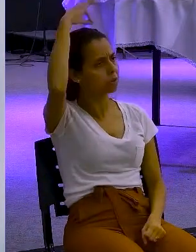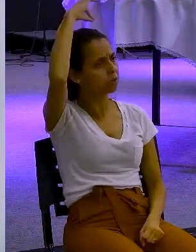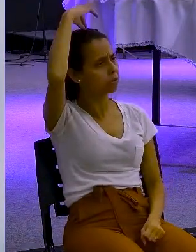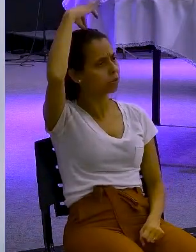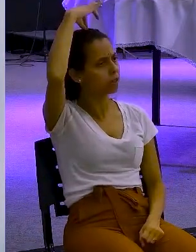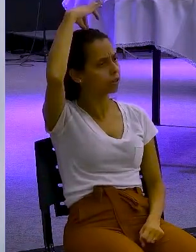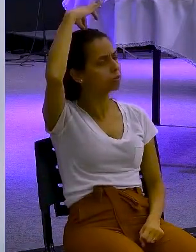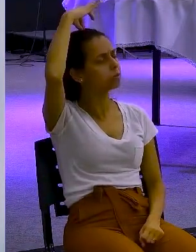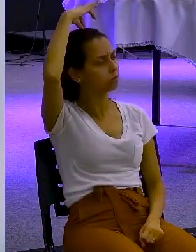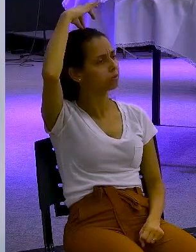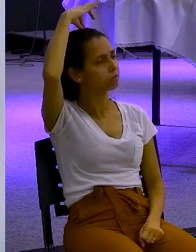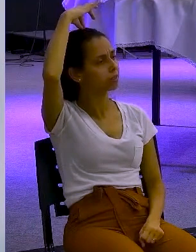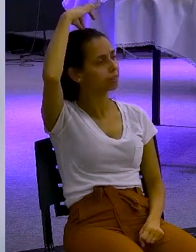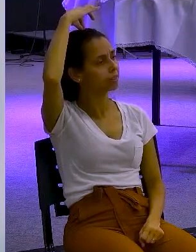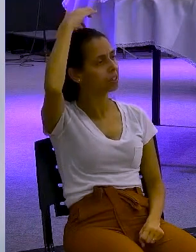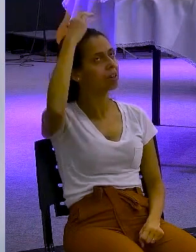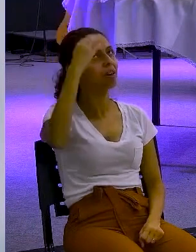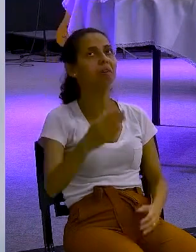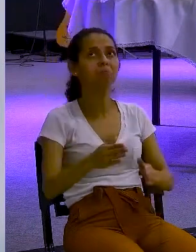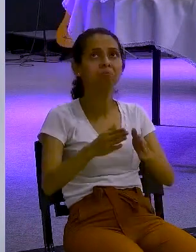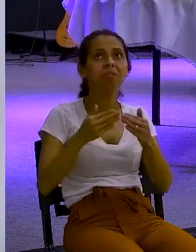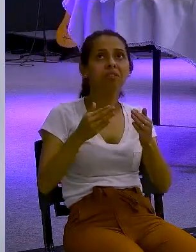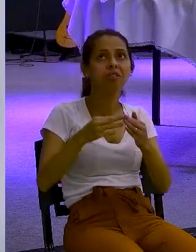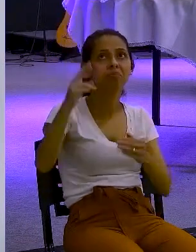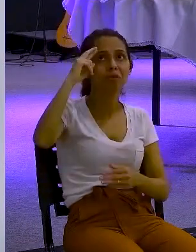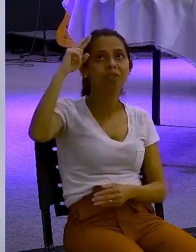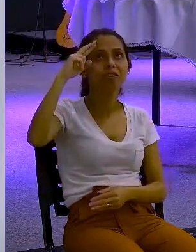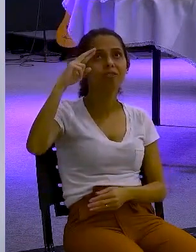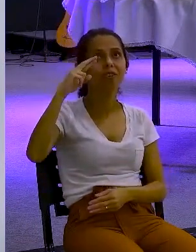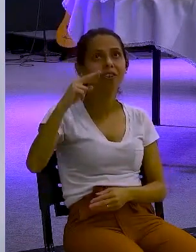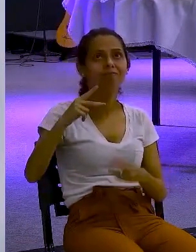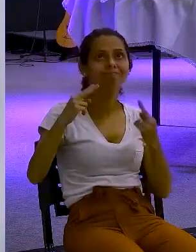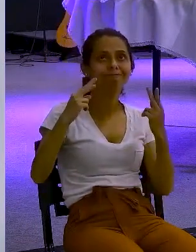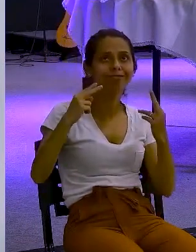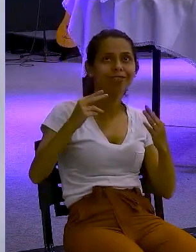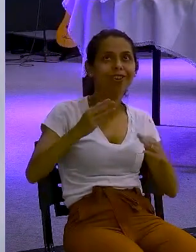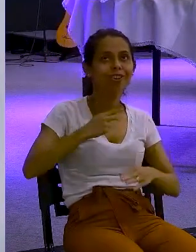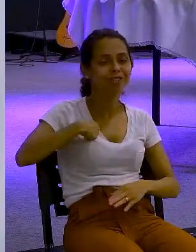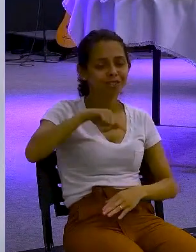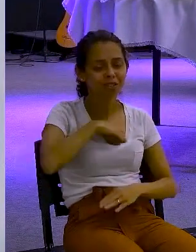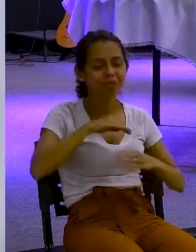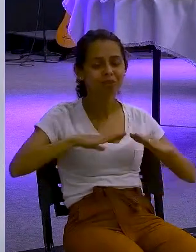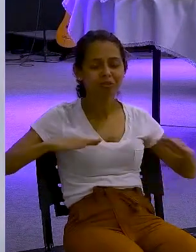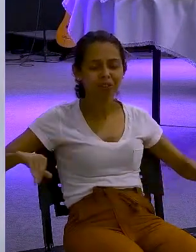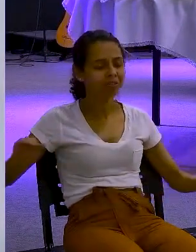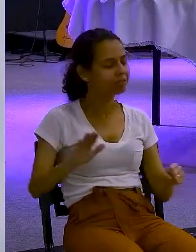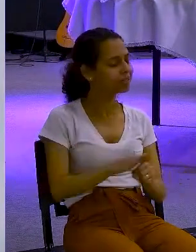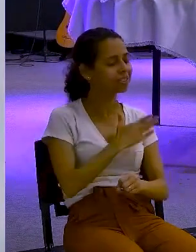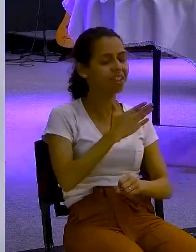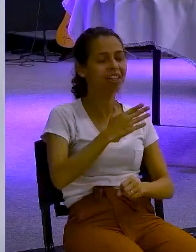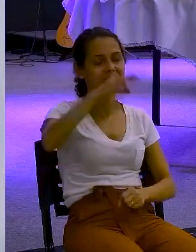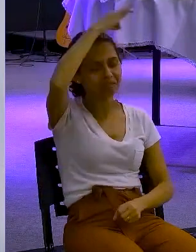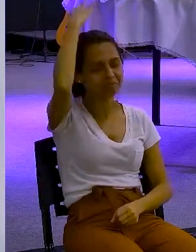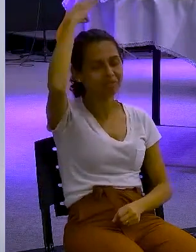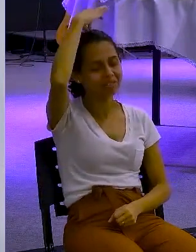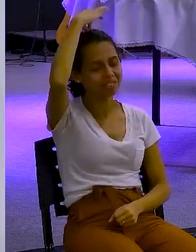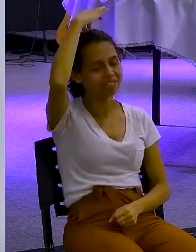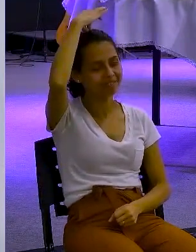Que seja assim com todos os nossos filhos, em nome de Jesus. Cheios do Espírito Santo, desde a pequena